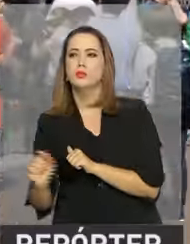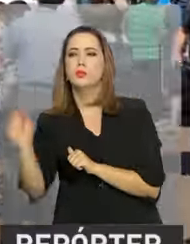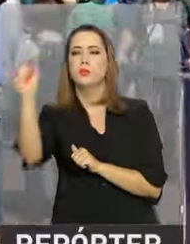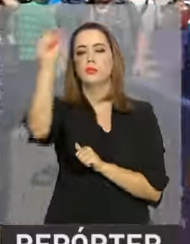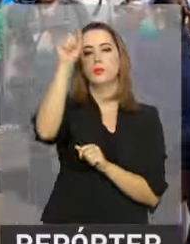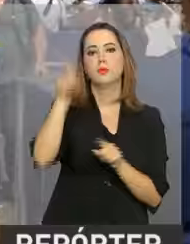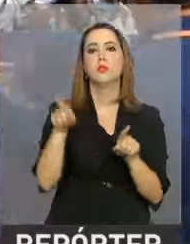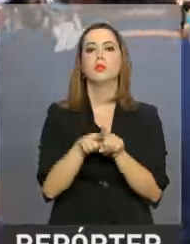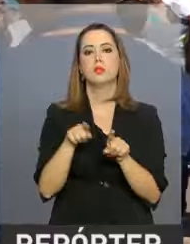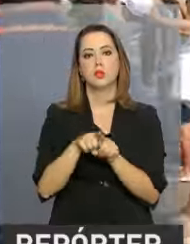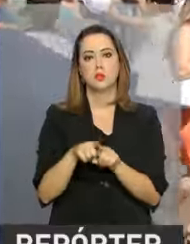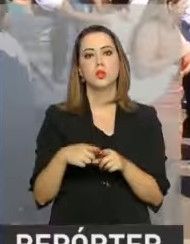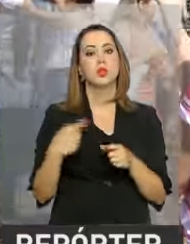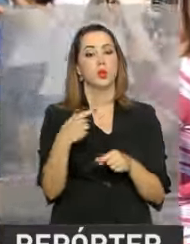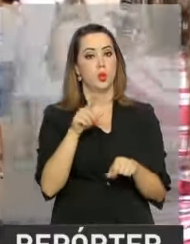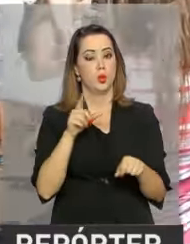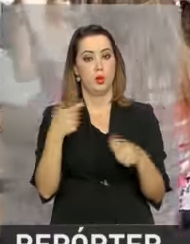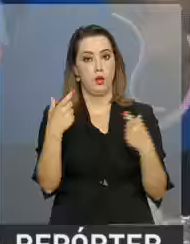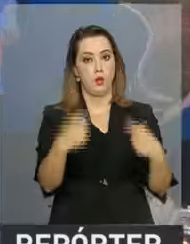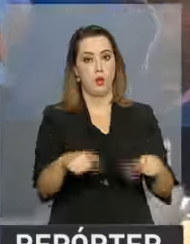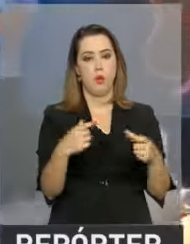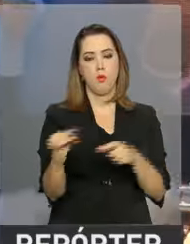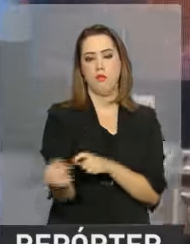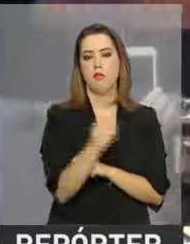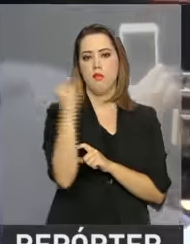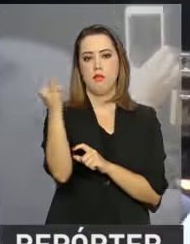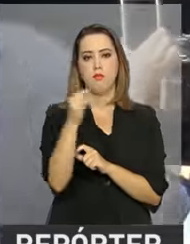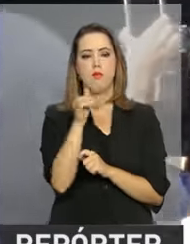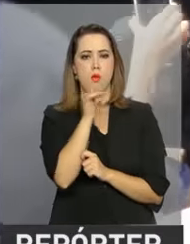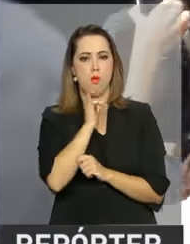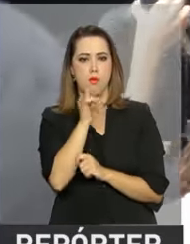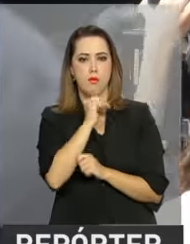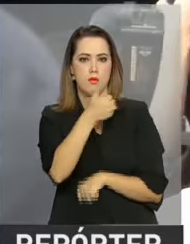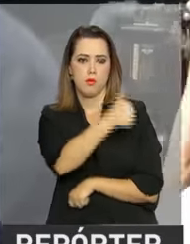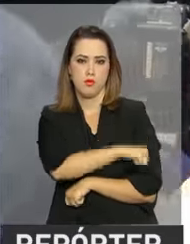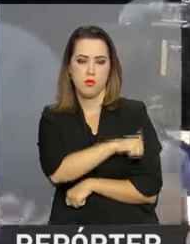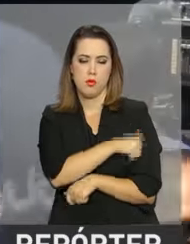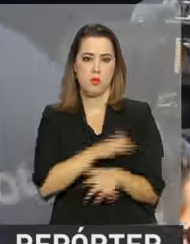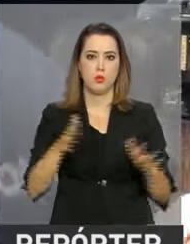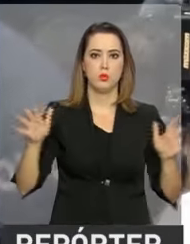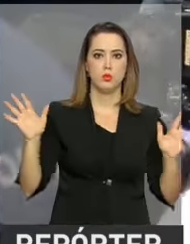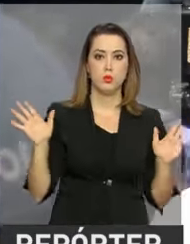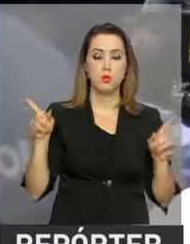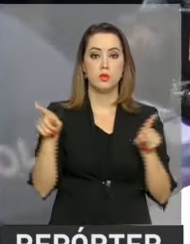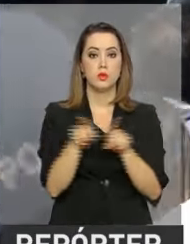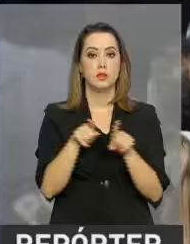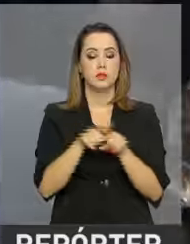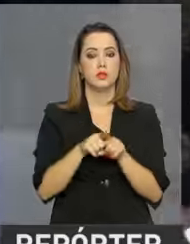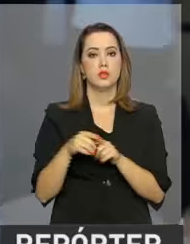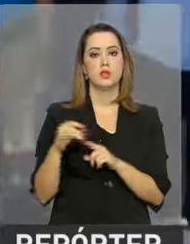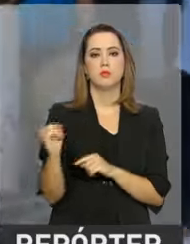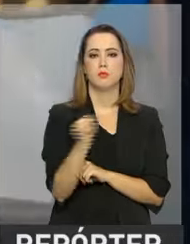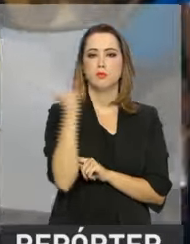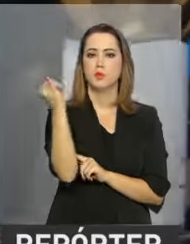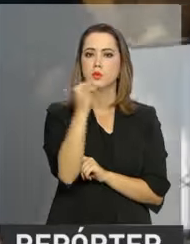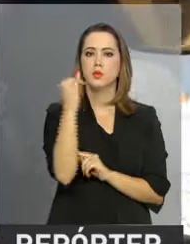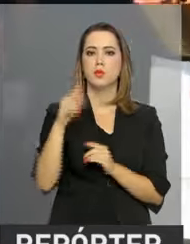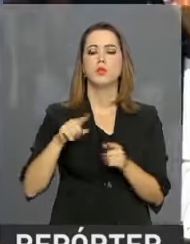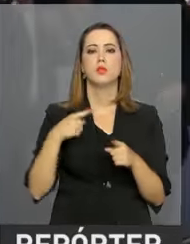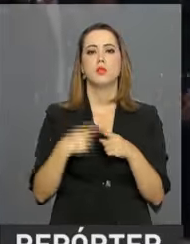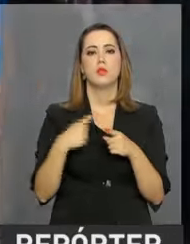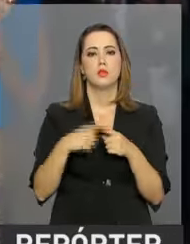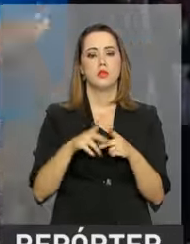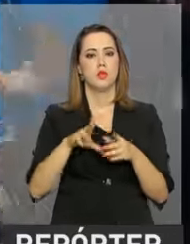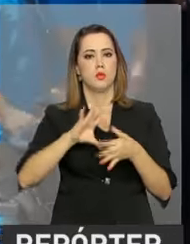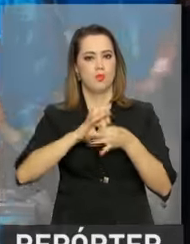paradas em Pontos importantes como o Cristo Redentor no Rio de Janeiro além de locais significativos para o movimento